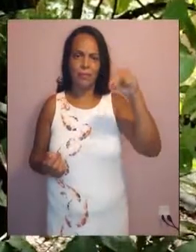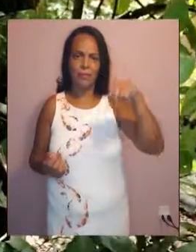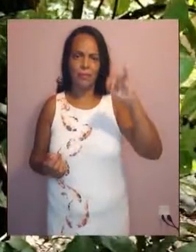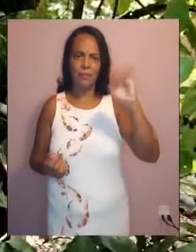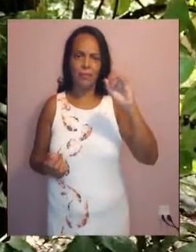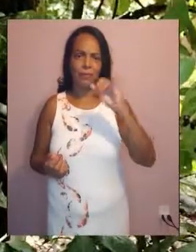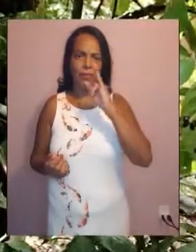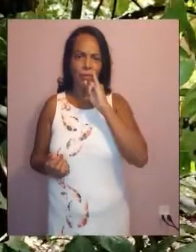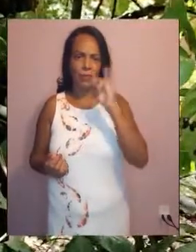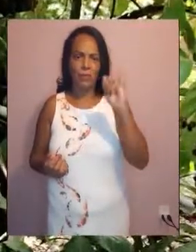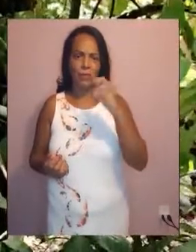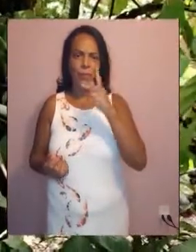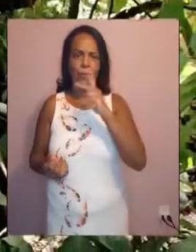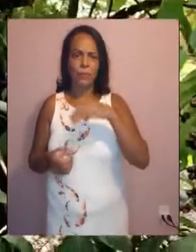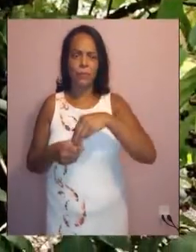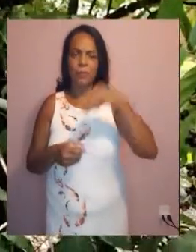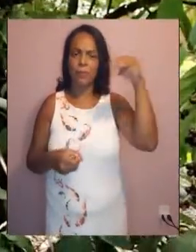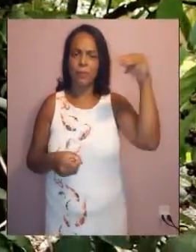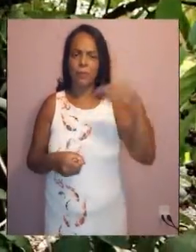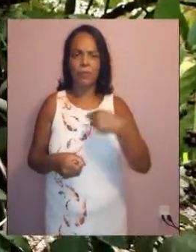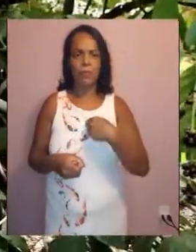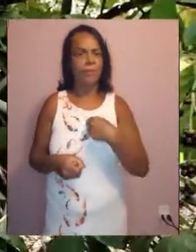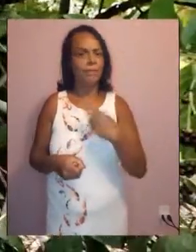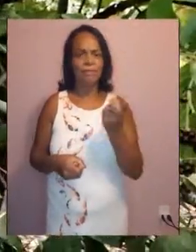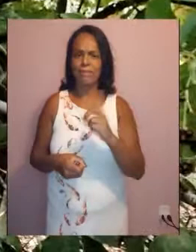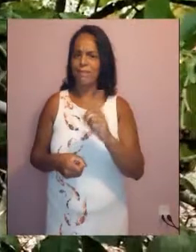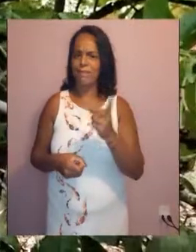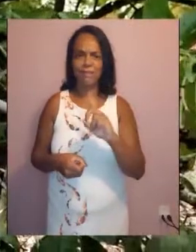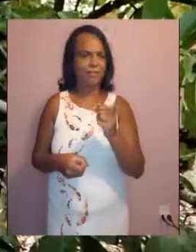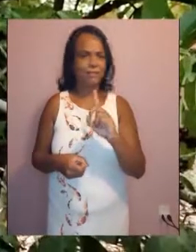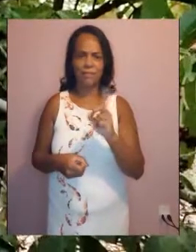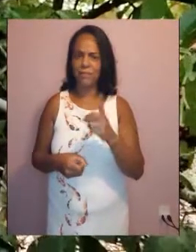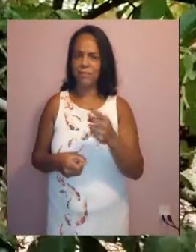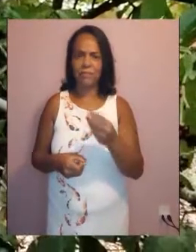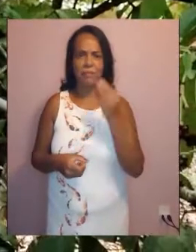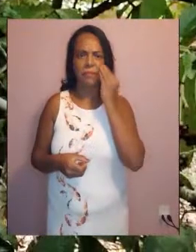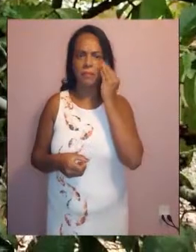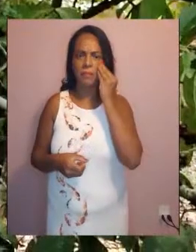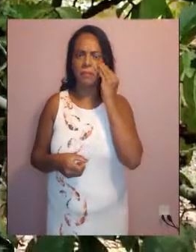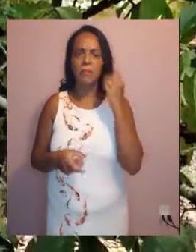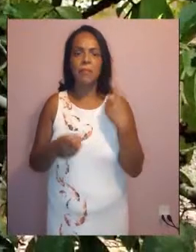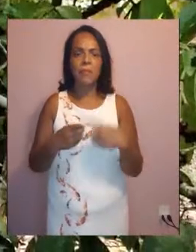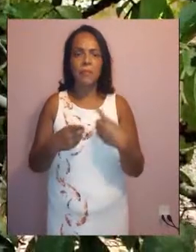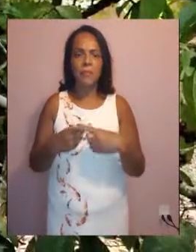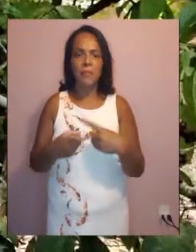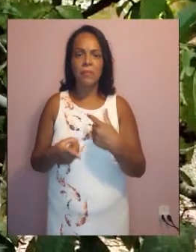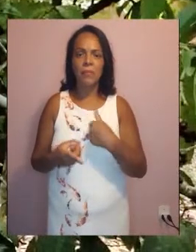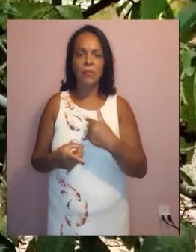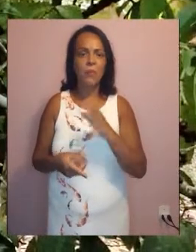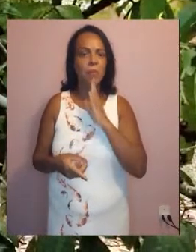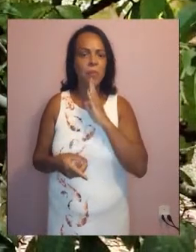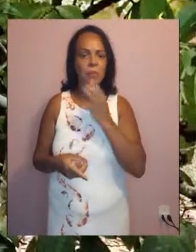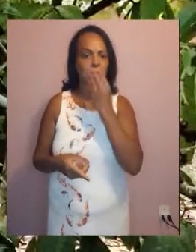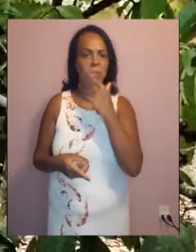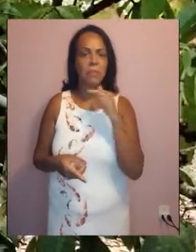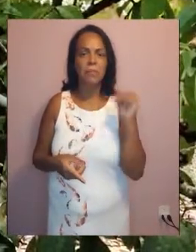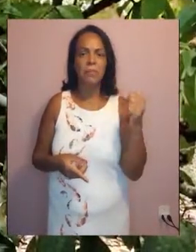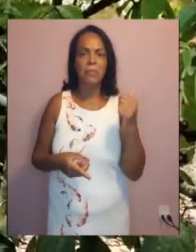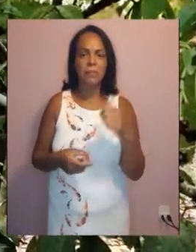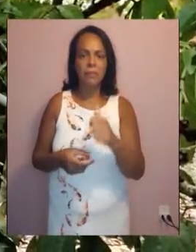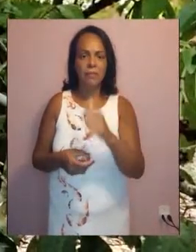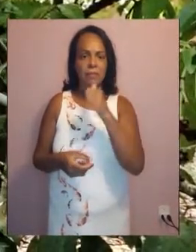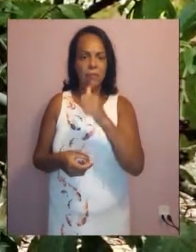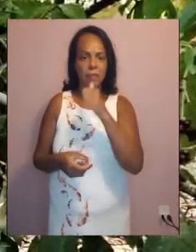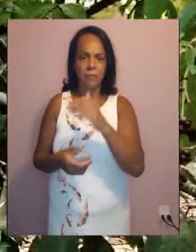o Antônio Costa tinha uma coisa assim, quando ele não queria, temia fazer uma coisa, bastava